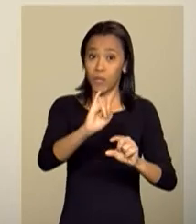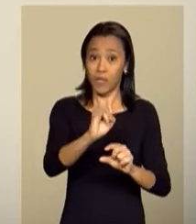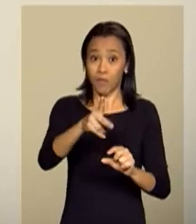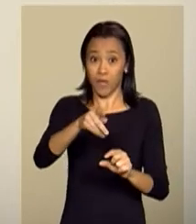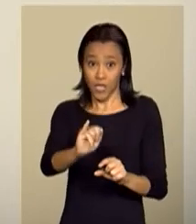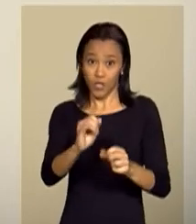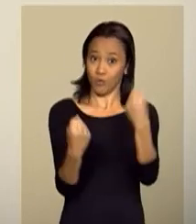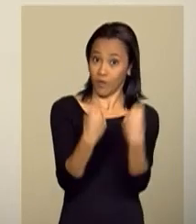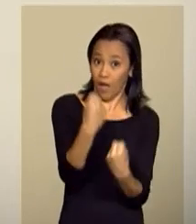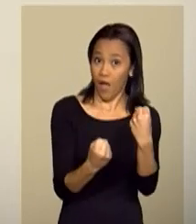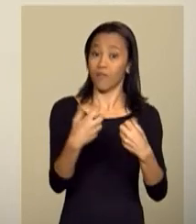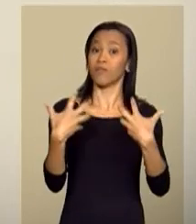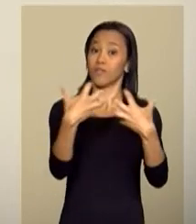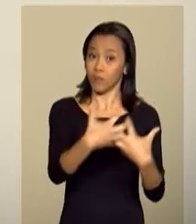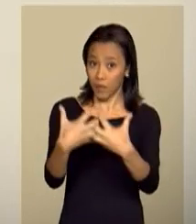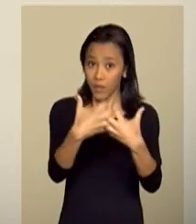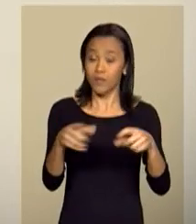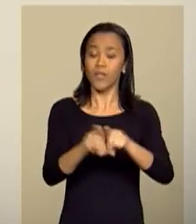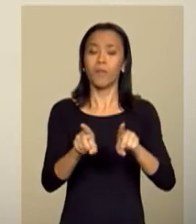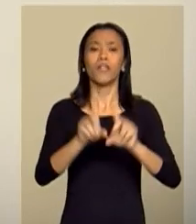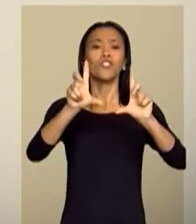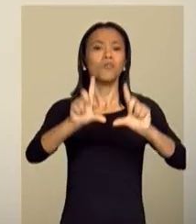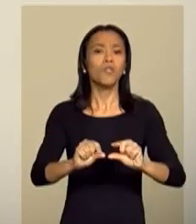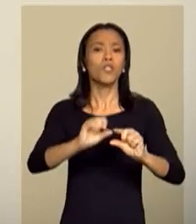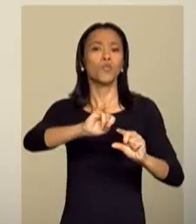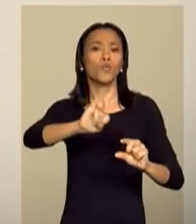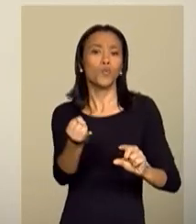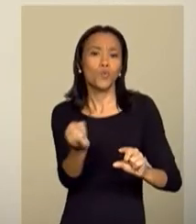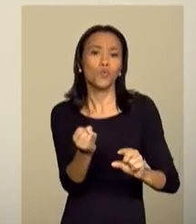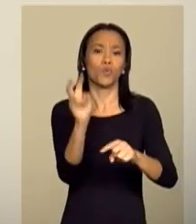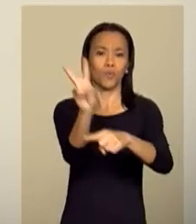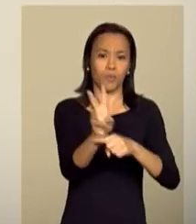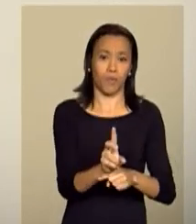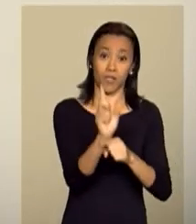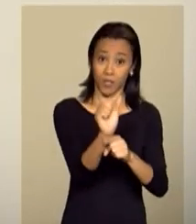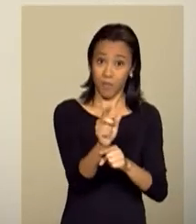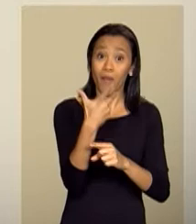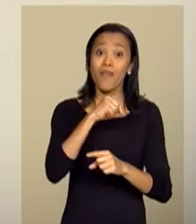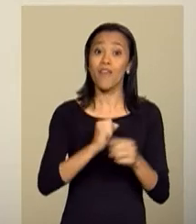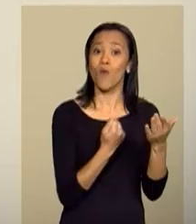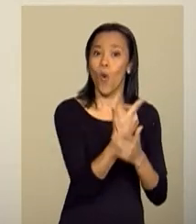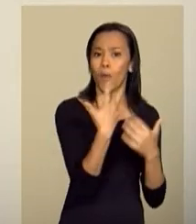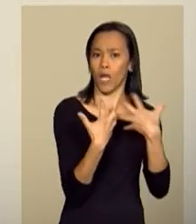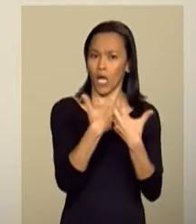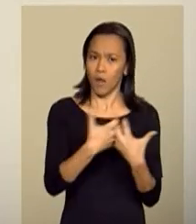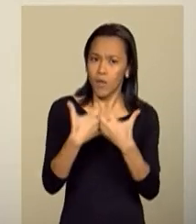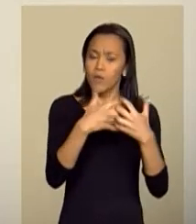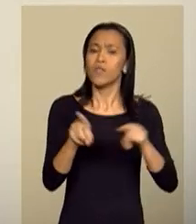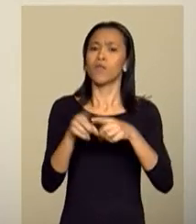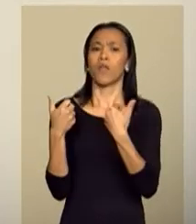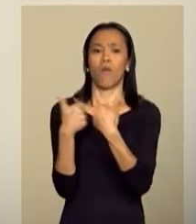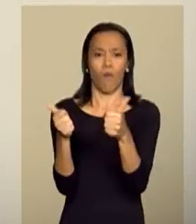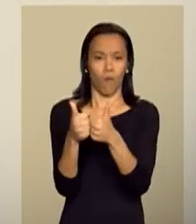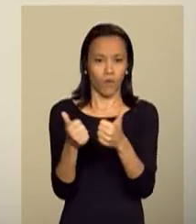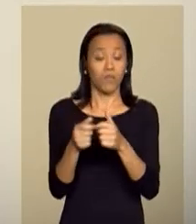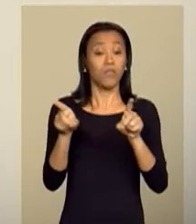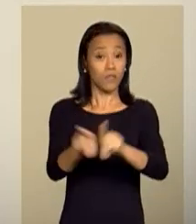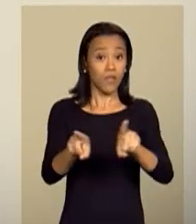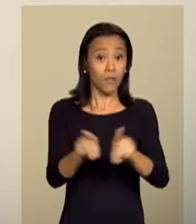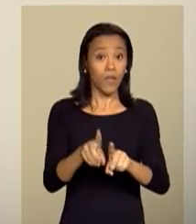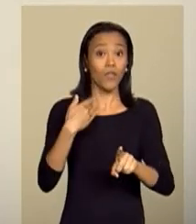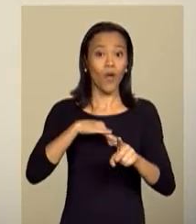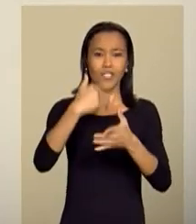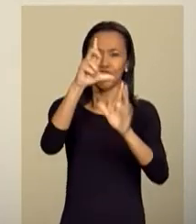carros e dos caminhões diminuímos os juros dos empréstimos para quem compra caminhões e ônibus e também